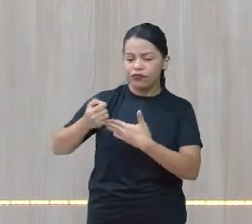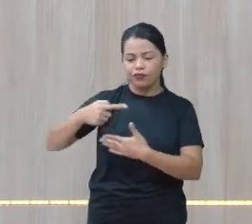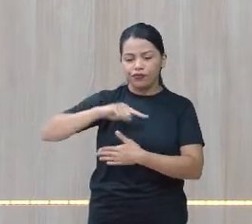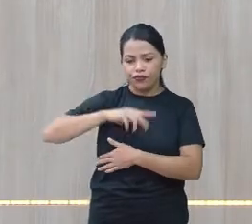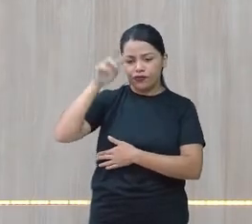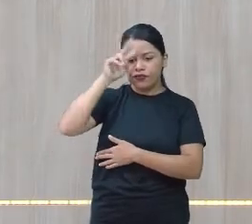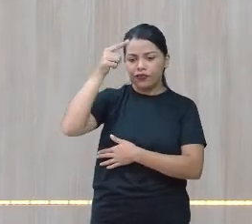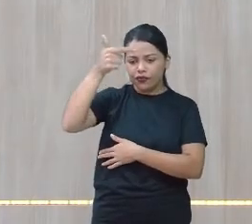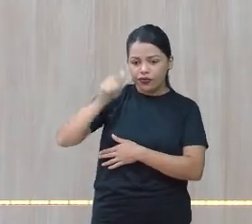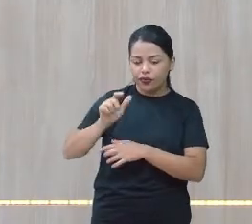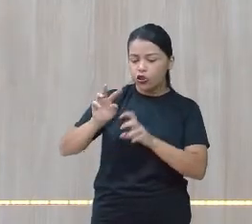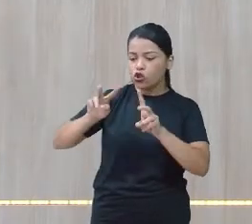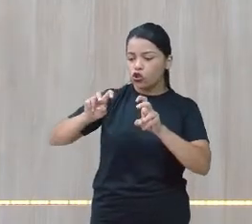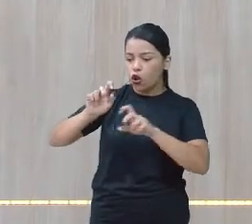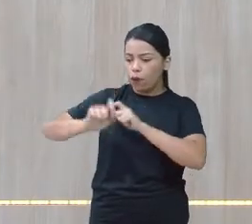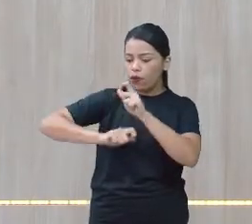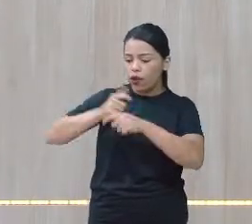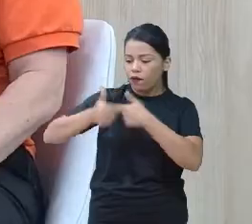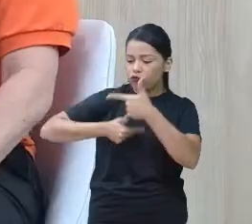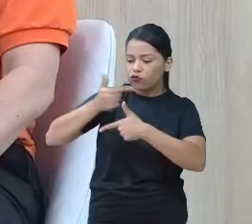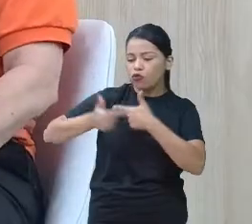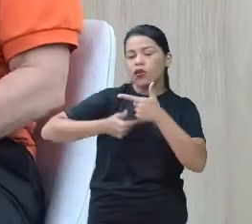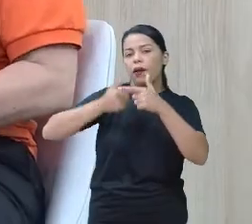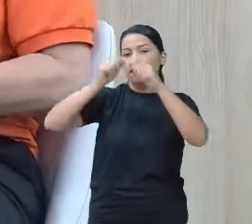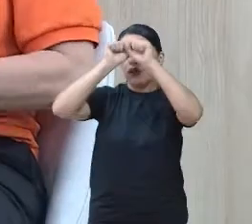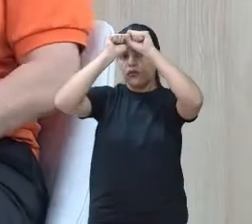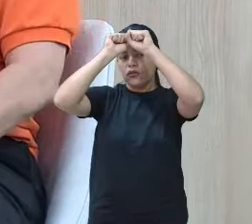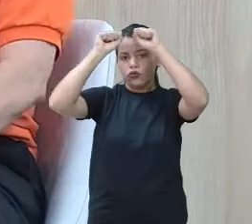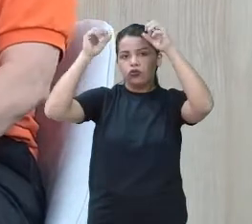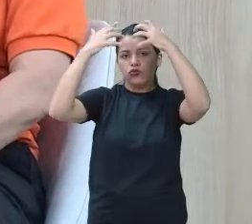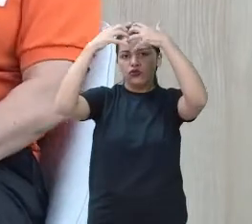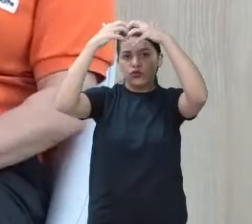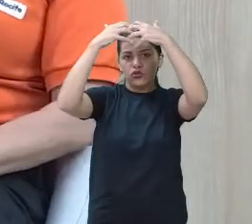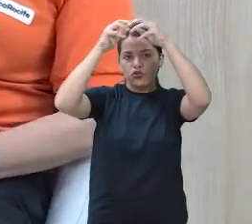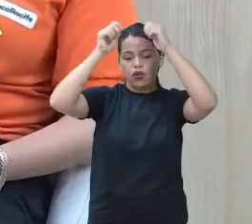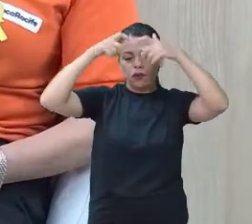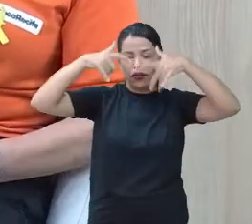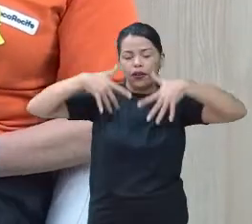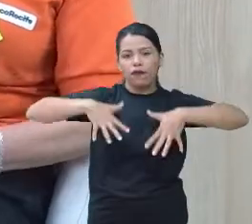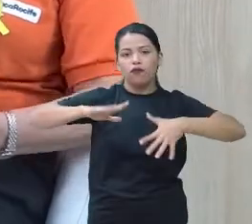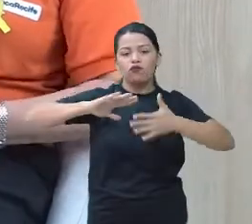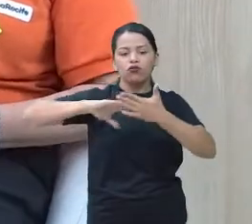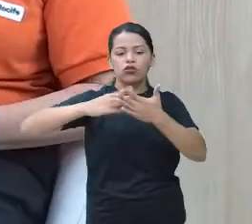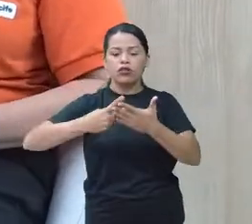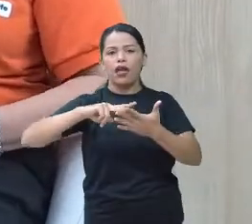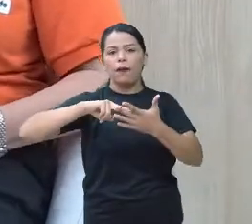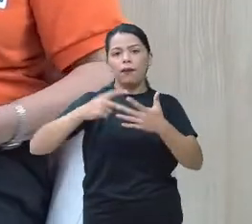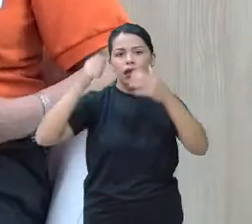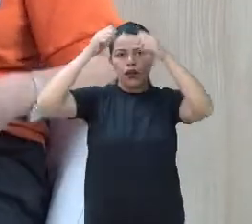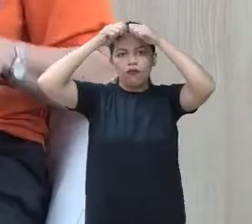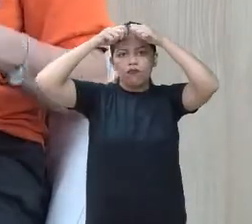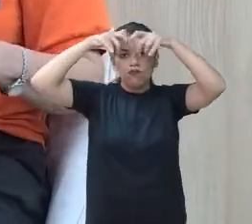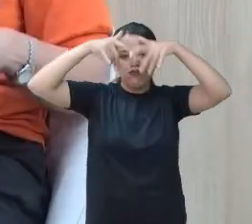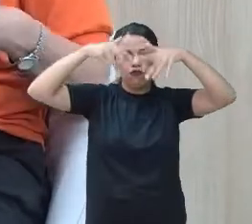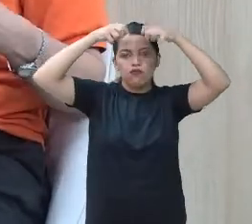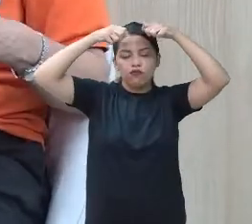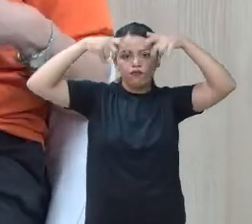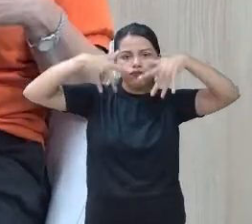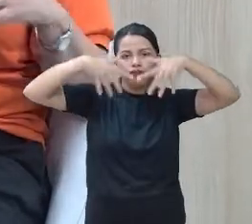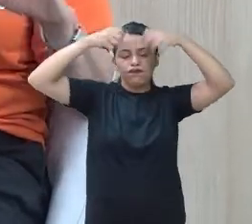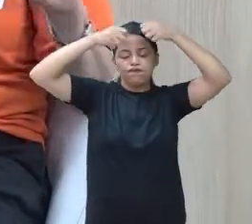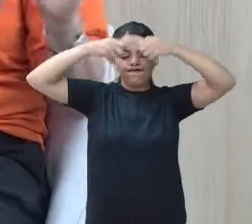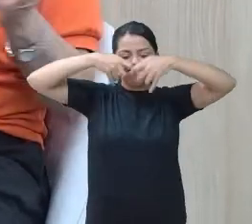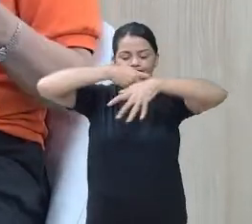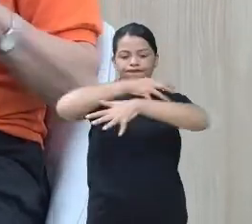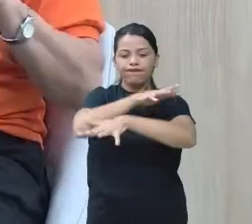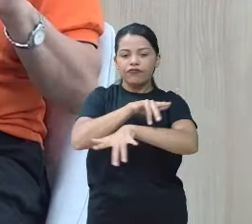questão da função do sistema nervoso. Bem, o sistema nervoso, né, ele interpreta os estímulos, né, e envia as mensagens